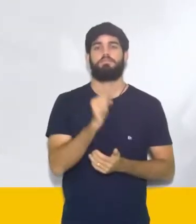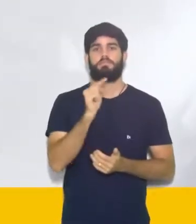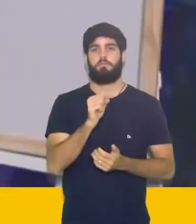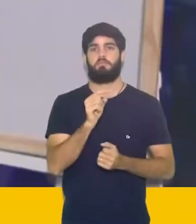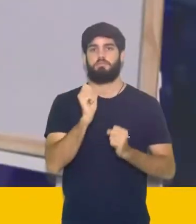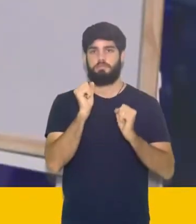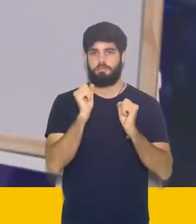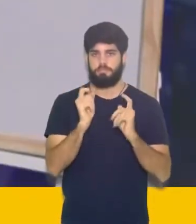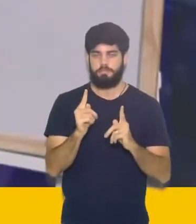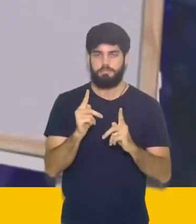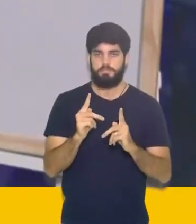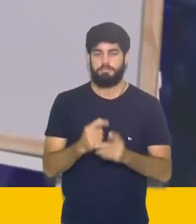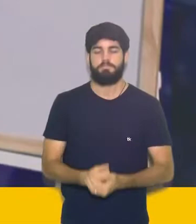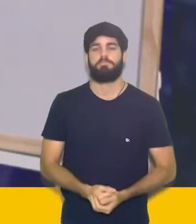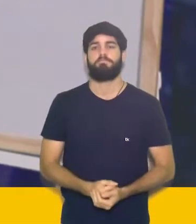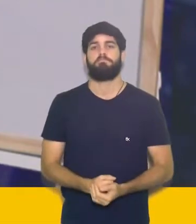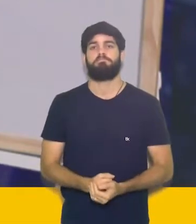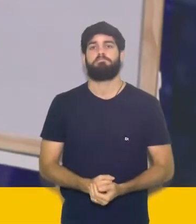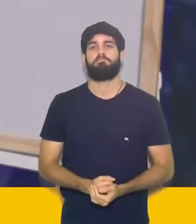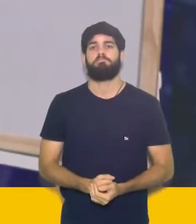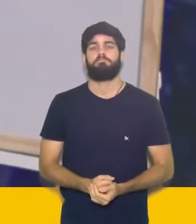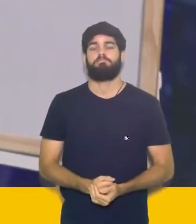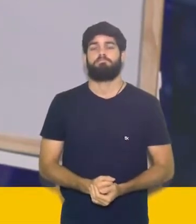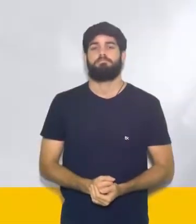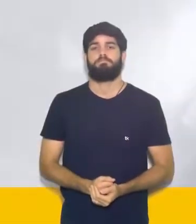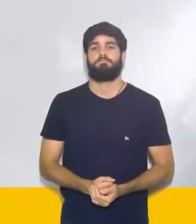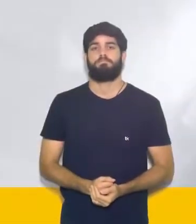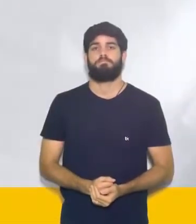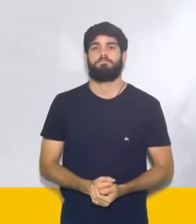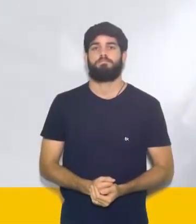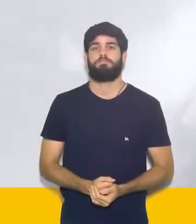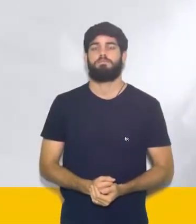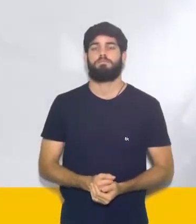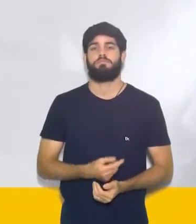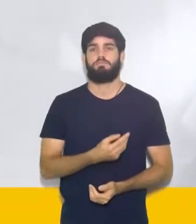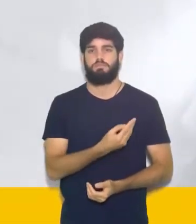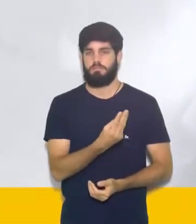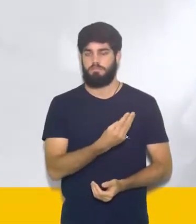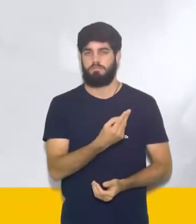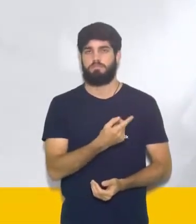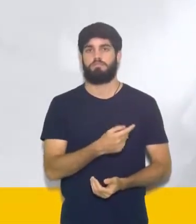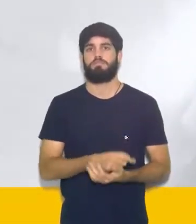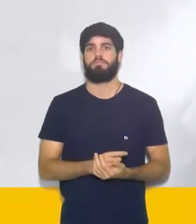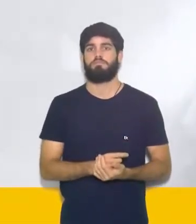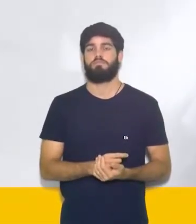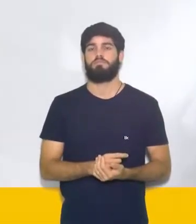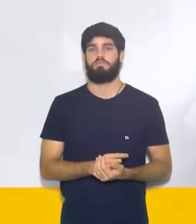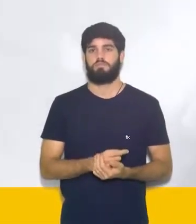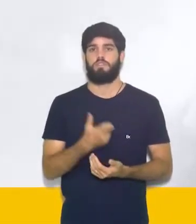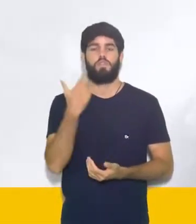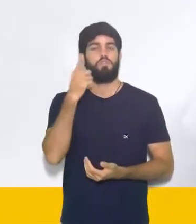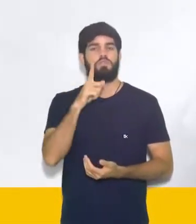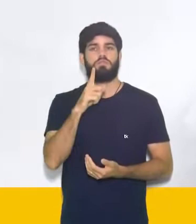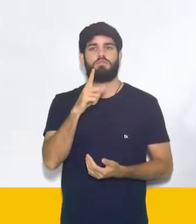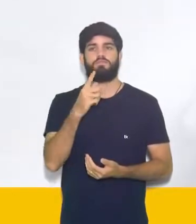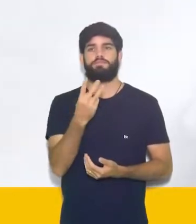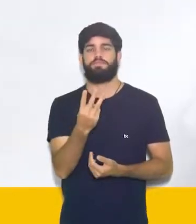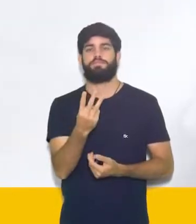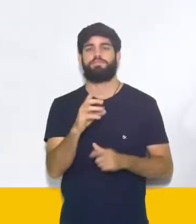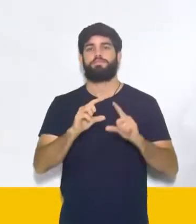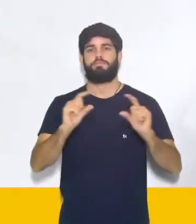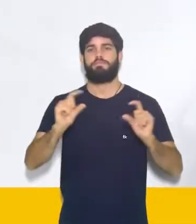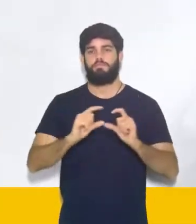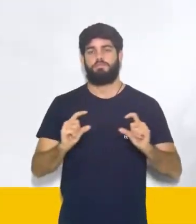interrogação e o ponto final. Certo? Com essa pontuação, e você faz 3 períodos.